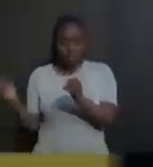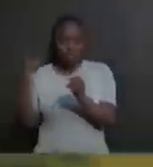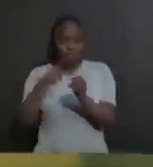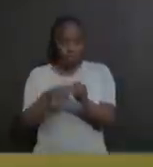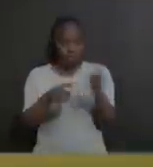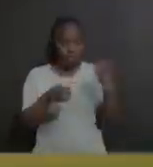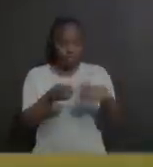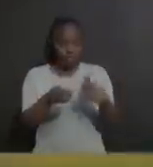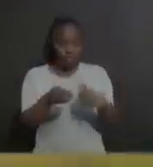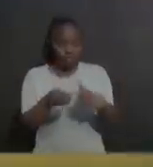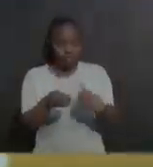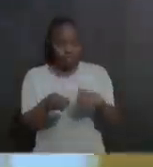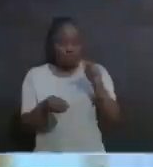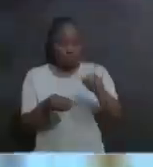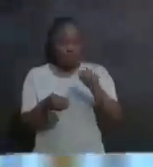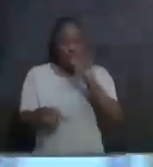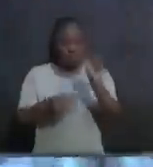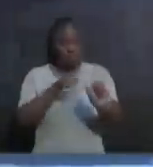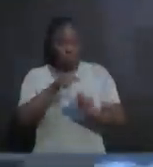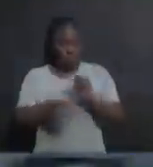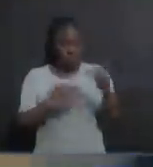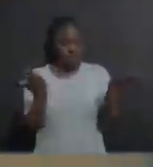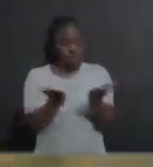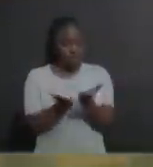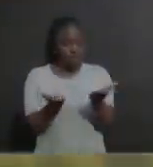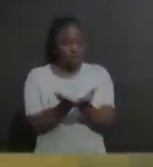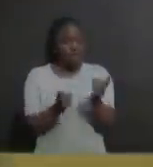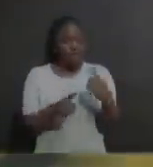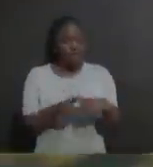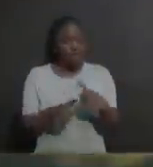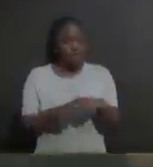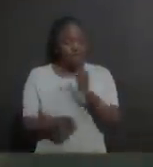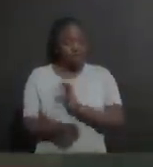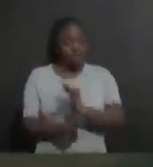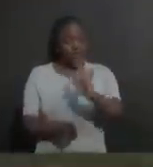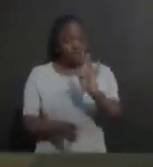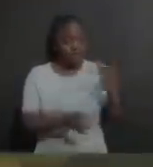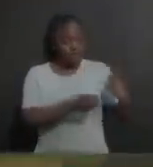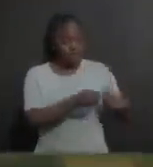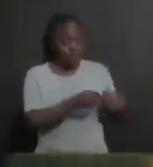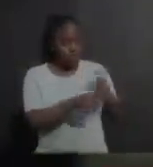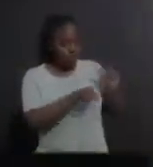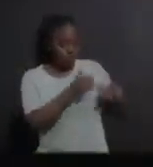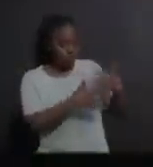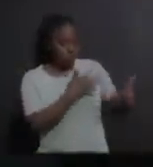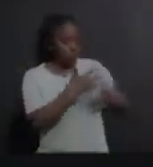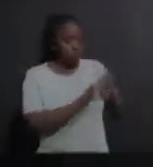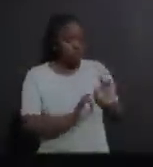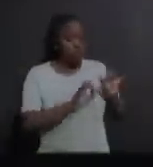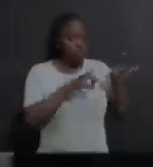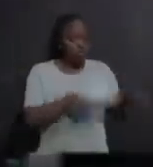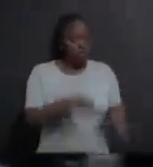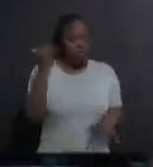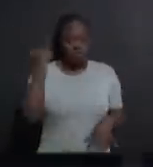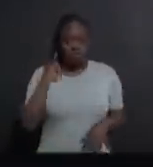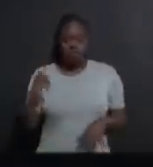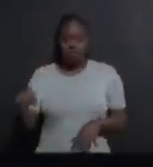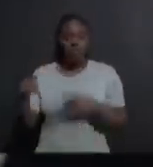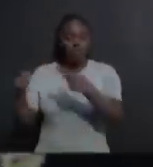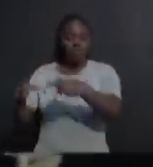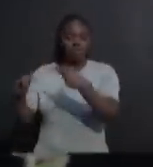Etiópia, e a Etiópia se tornou cristã, porque Felipe largou uma cidade em avivamento e foi profetizar numa estrada